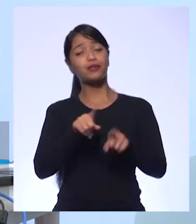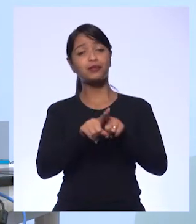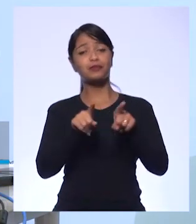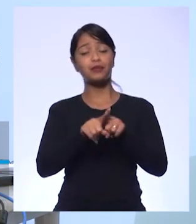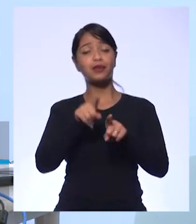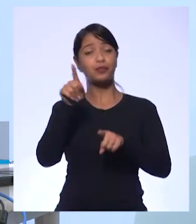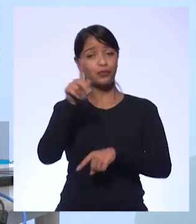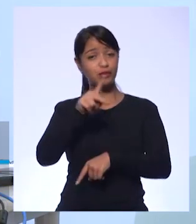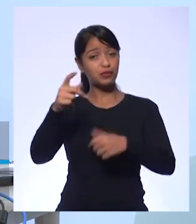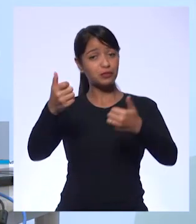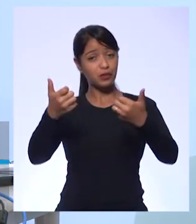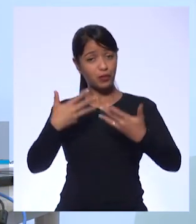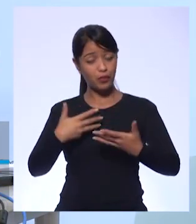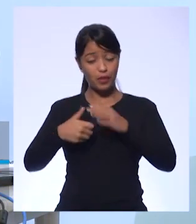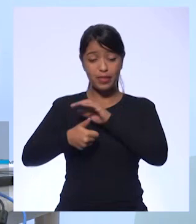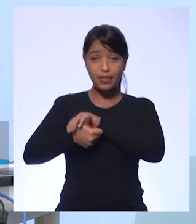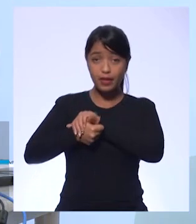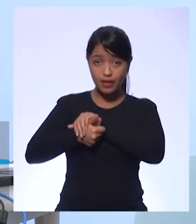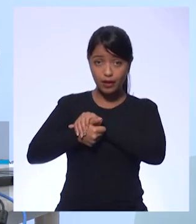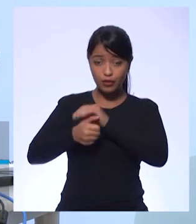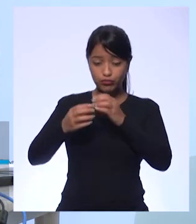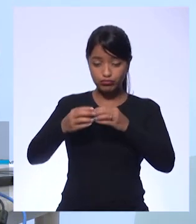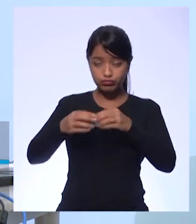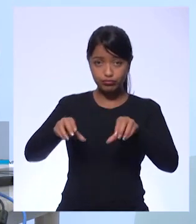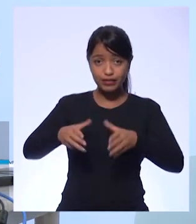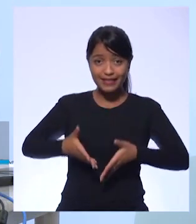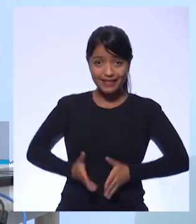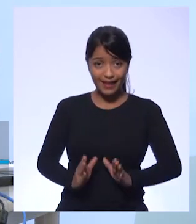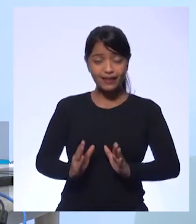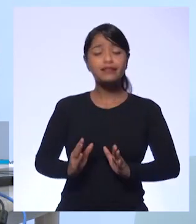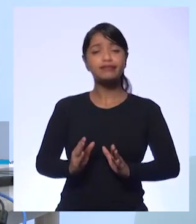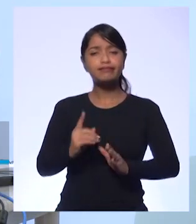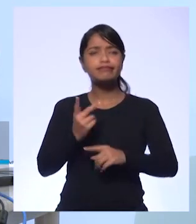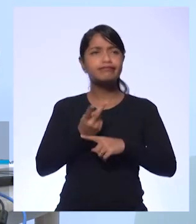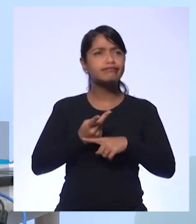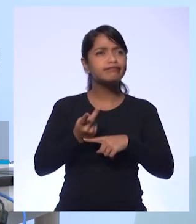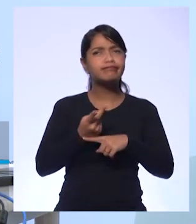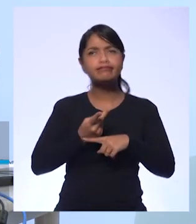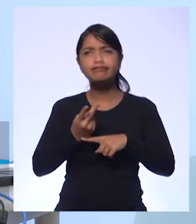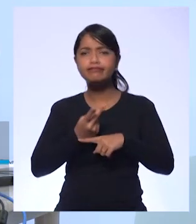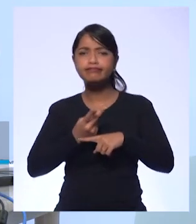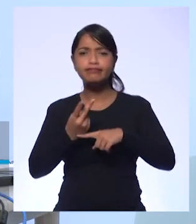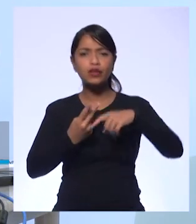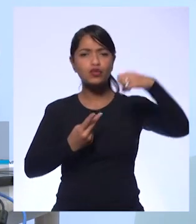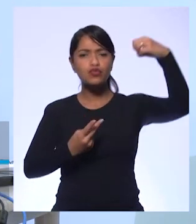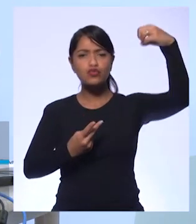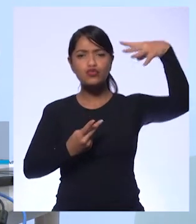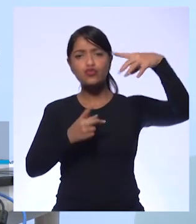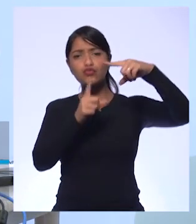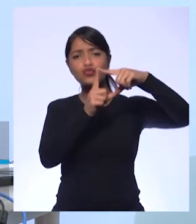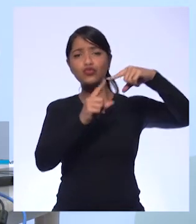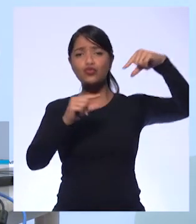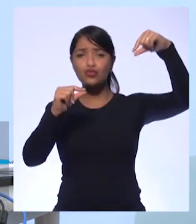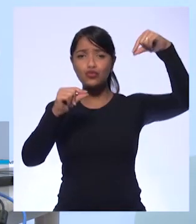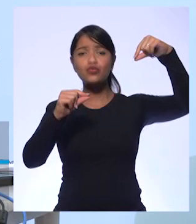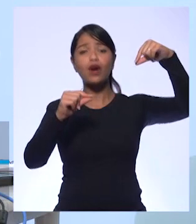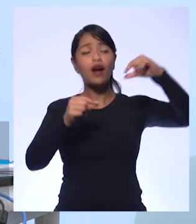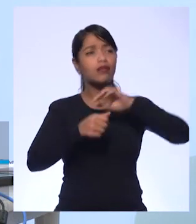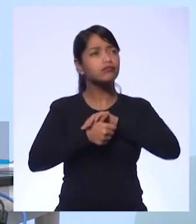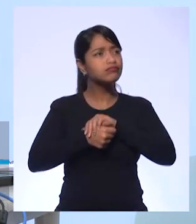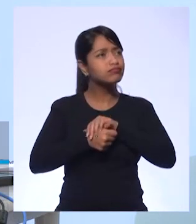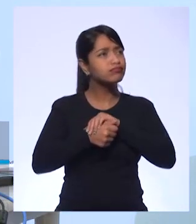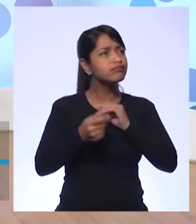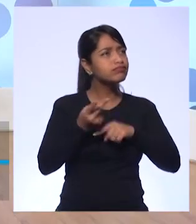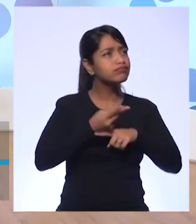onde a tartaruga tem que ir por conta da iluminação da lua e tal, e que agora a cidade anda atrapalhando, por isso que muitas andam indo pro caminho ao